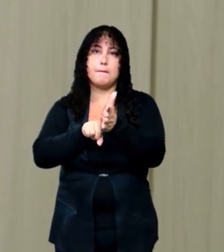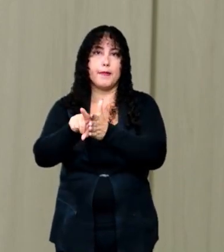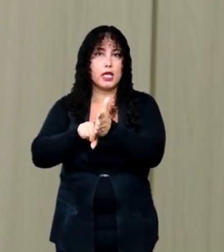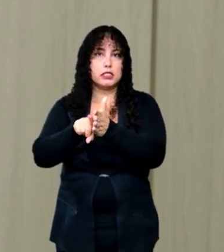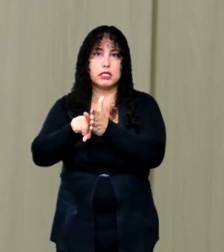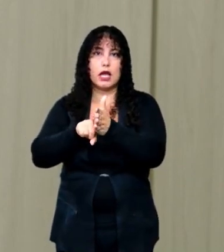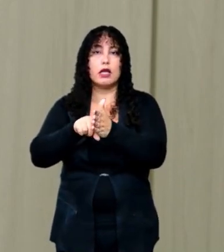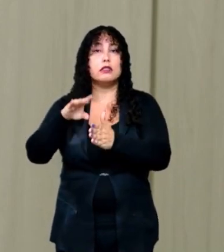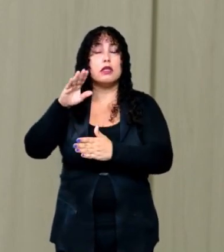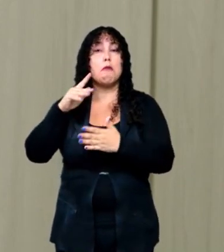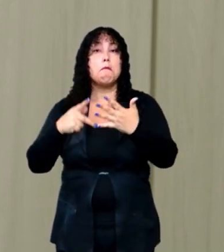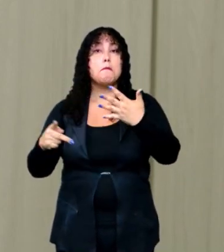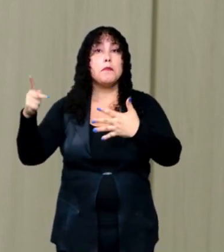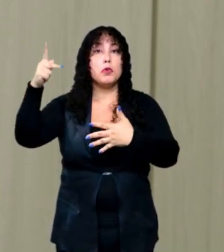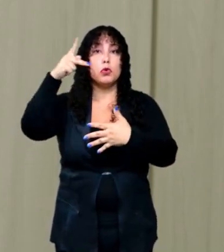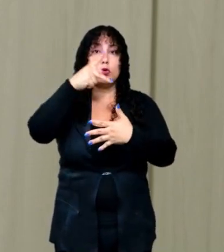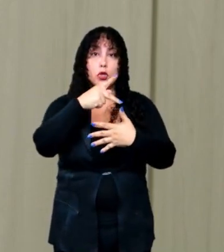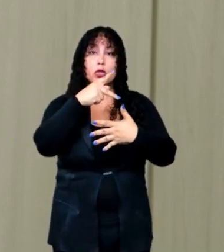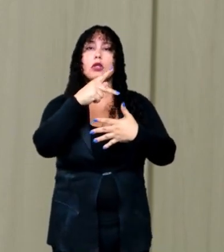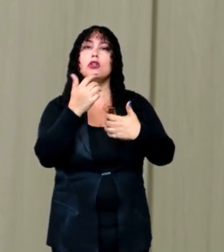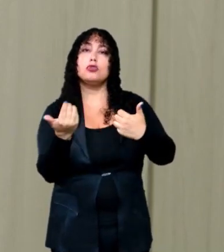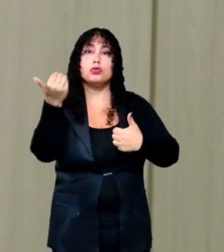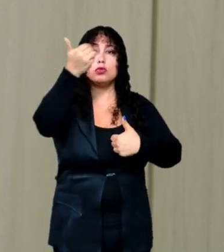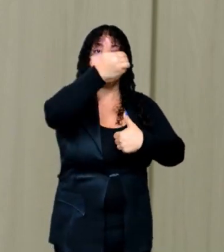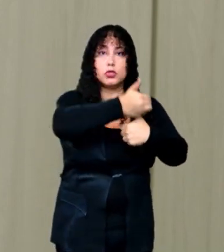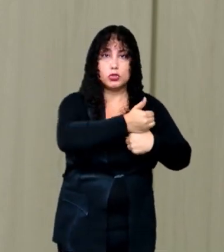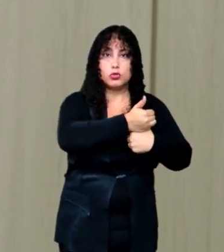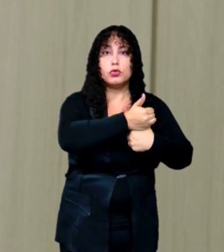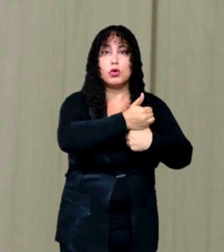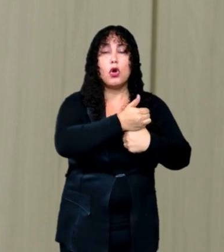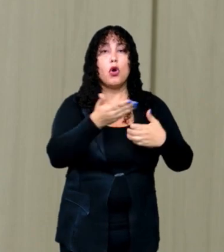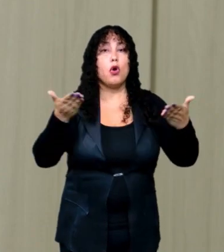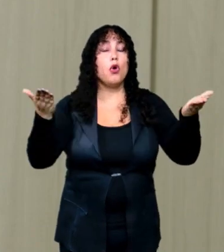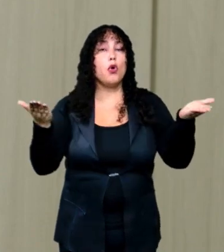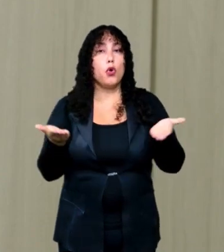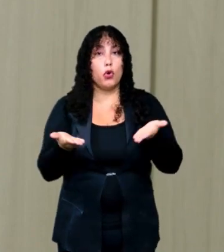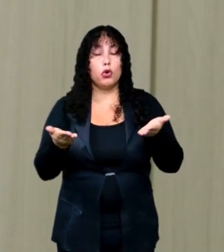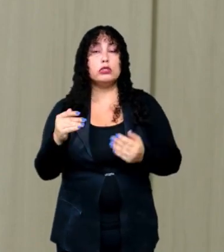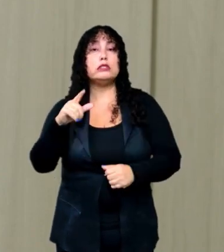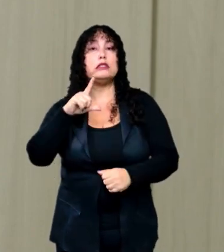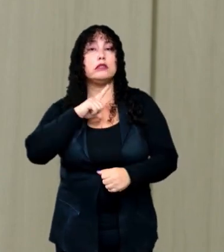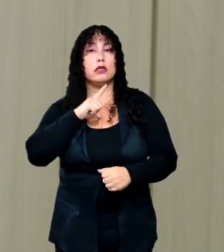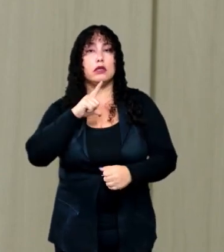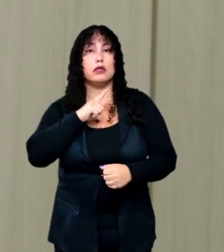Tem que dar prioridade para esse método substitutivo. E aí a gente tem hoje já